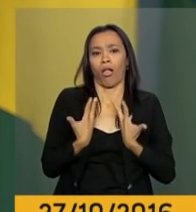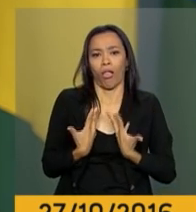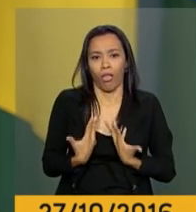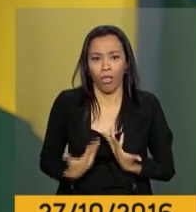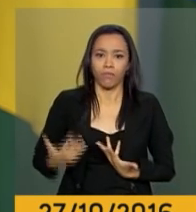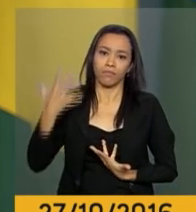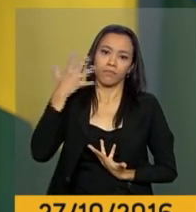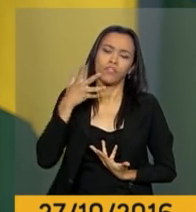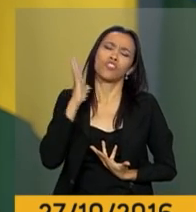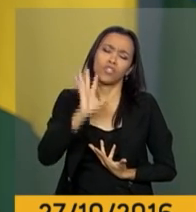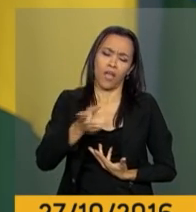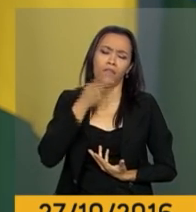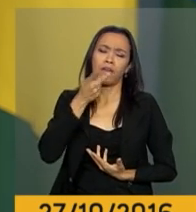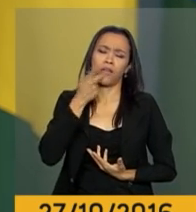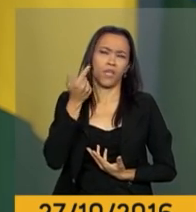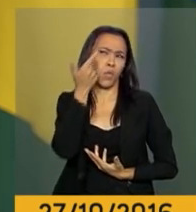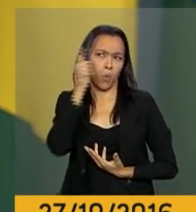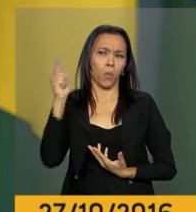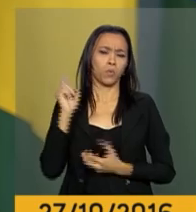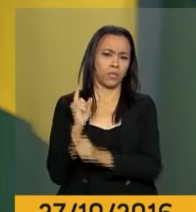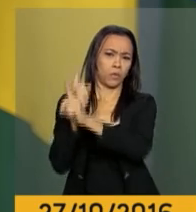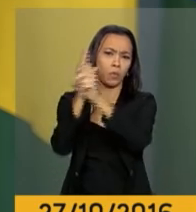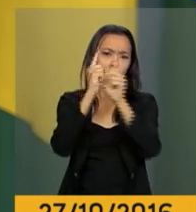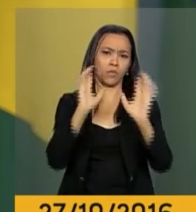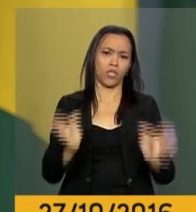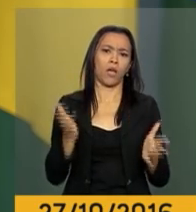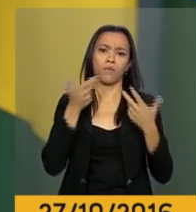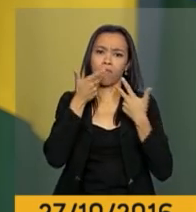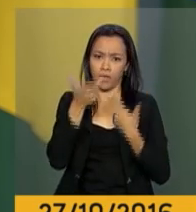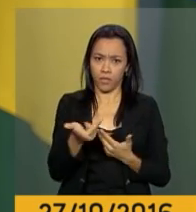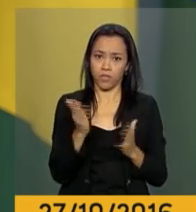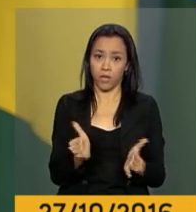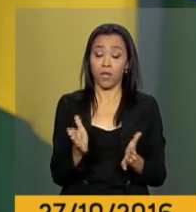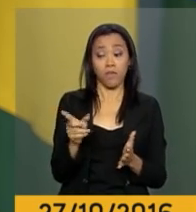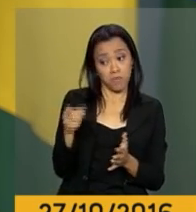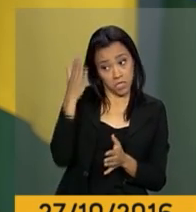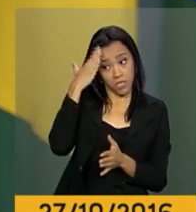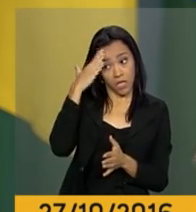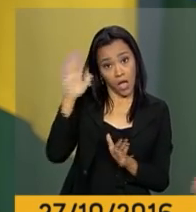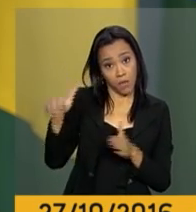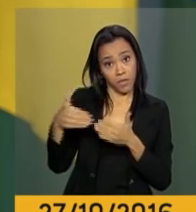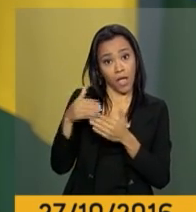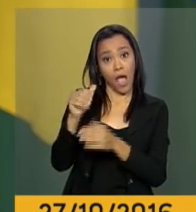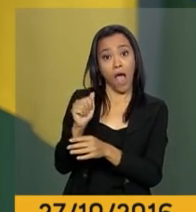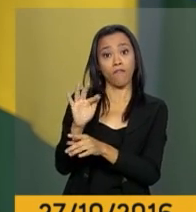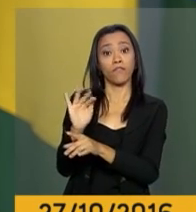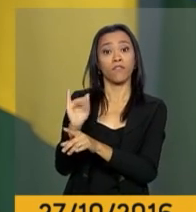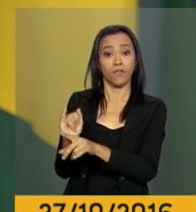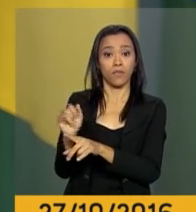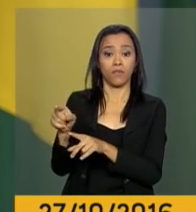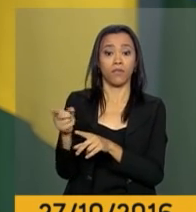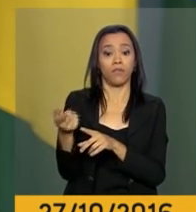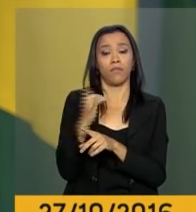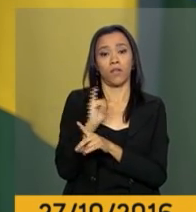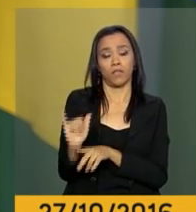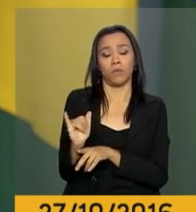mas eu já devo ter dito isso em outras solenidades, mas você sabe, Afif, que... E o Kassab, um dia desses, Blairo,